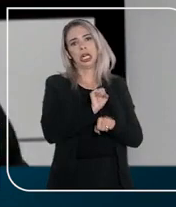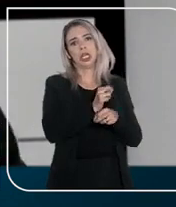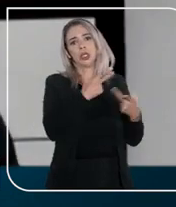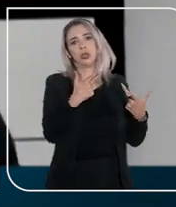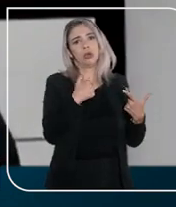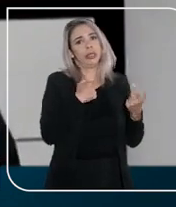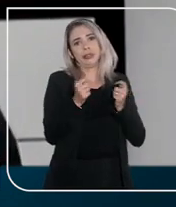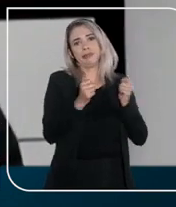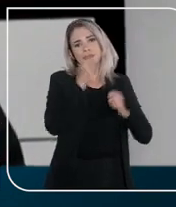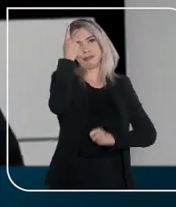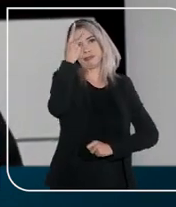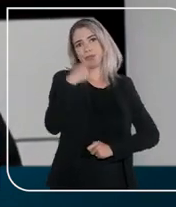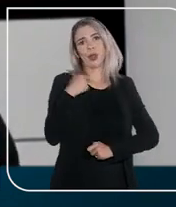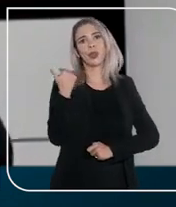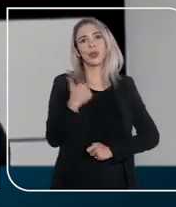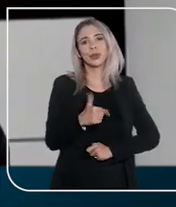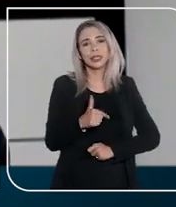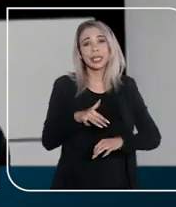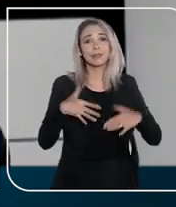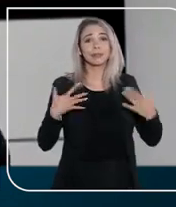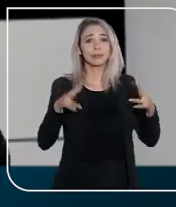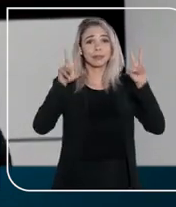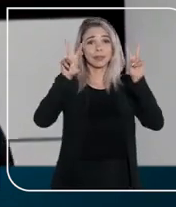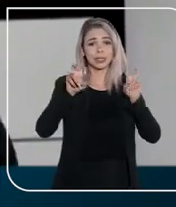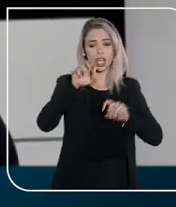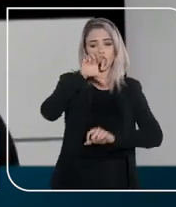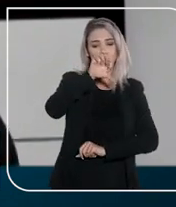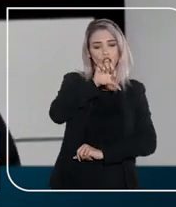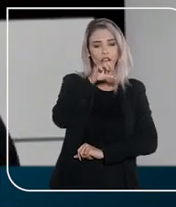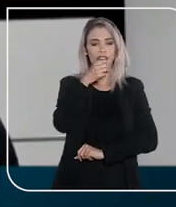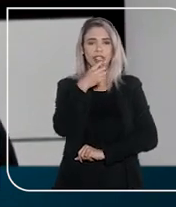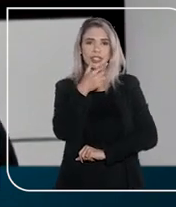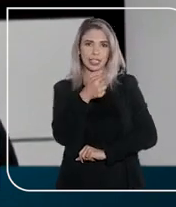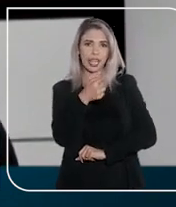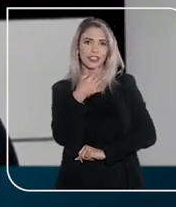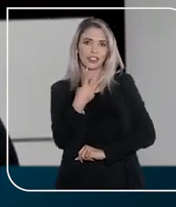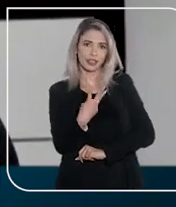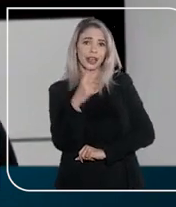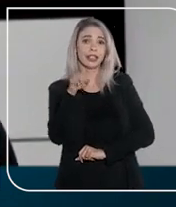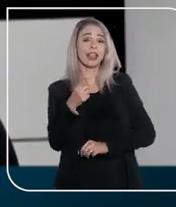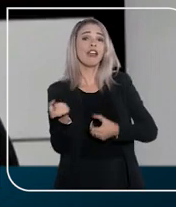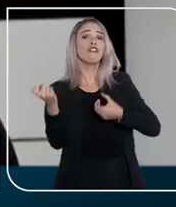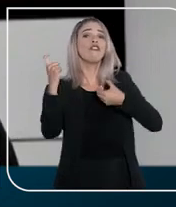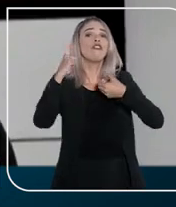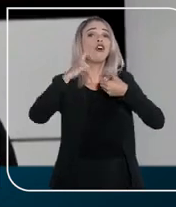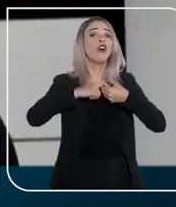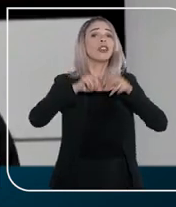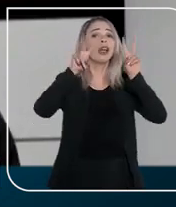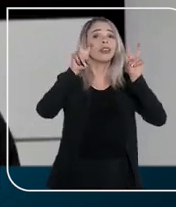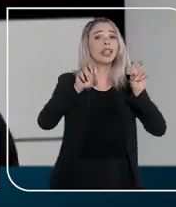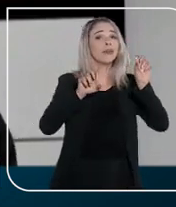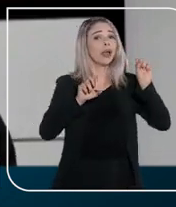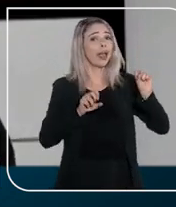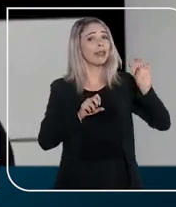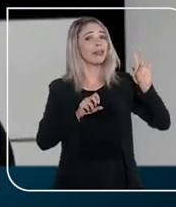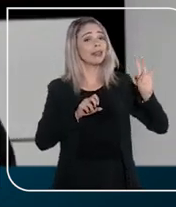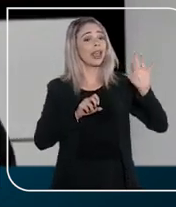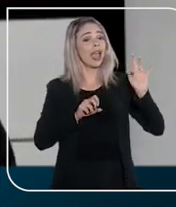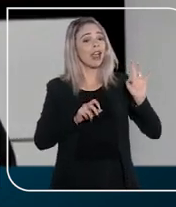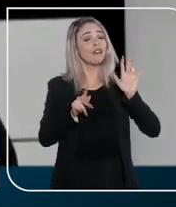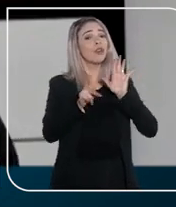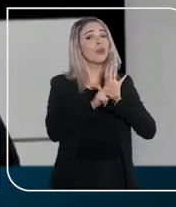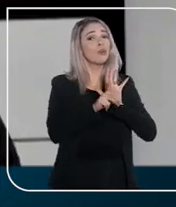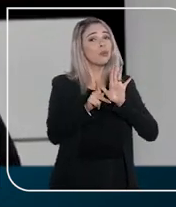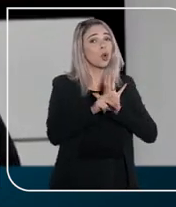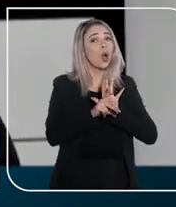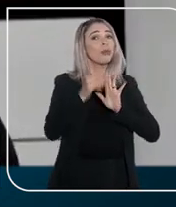fatos que ela não controla. Então, este tema 973 foi uma retomada do Supremo Tribunal Federal para